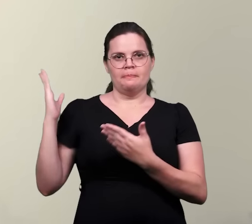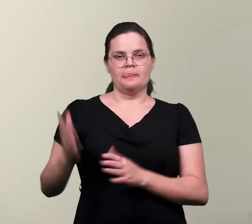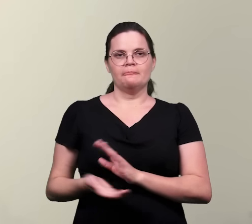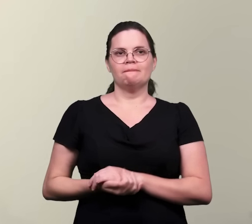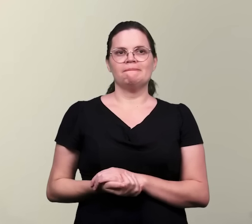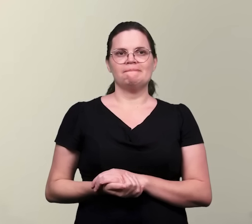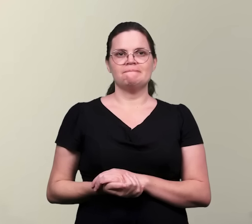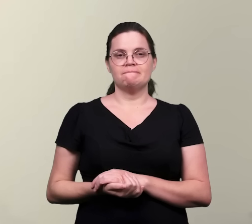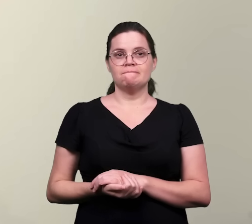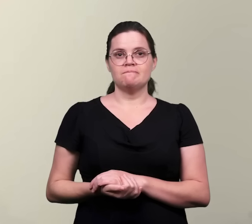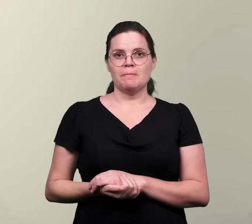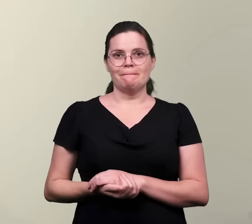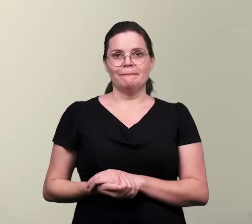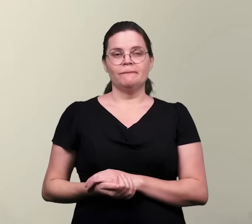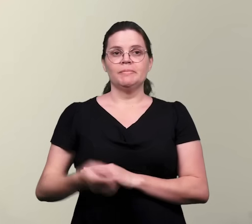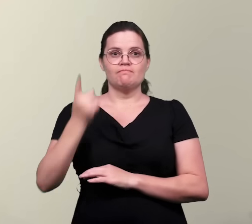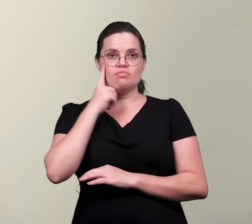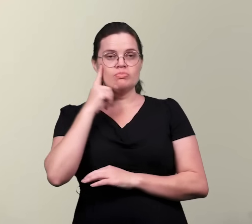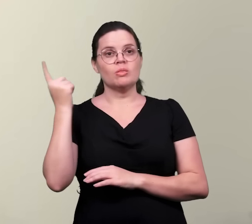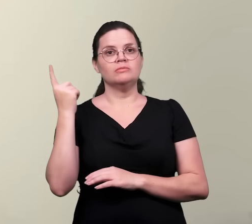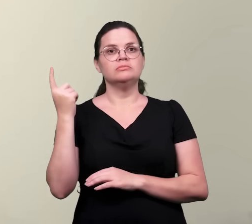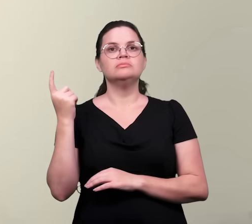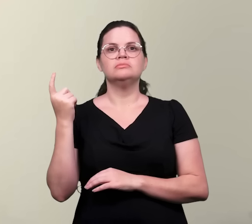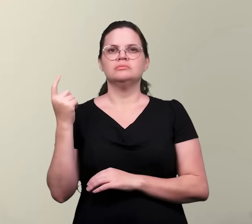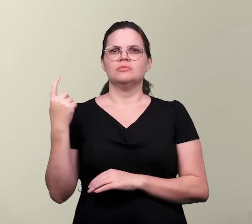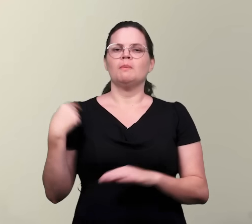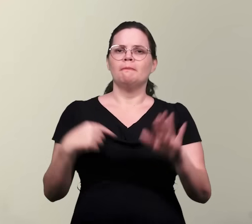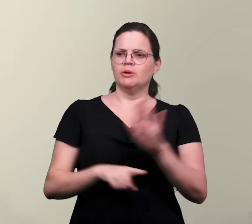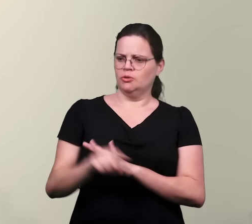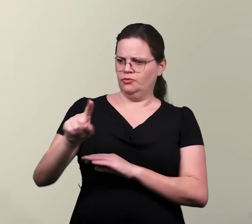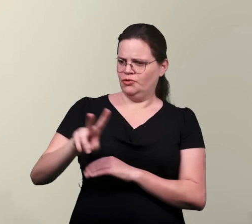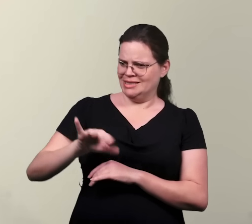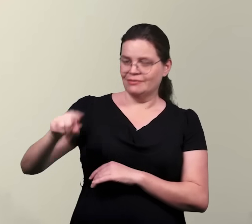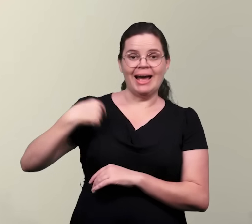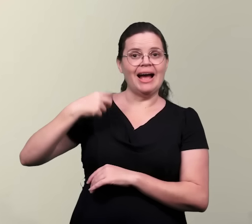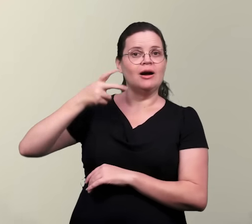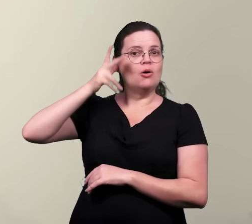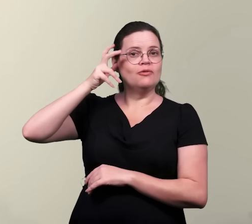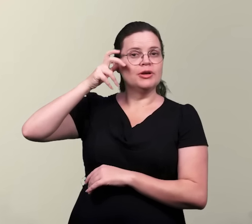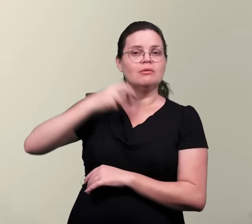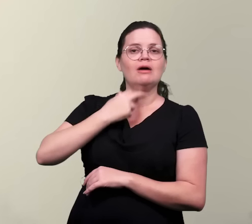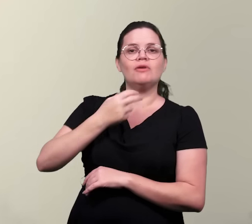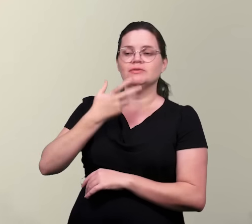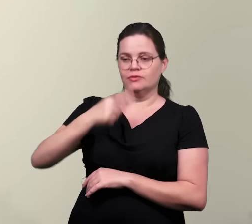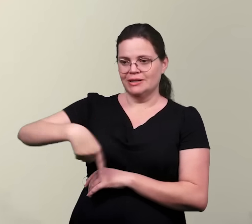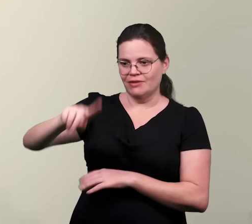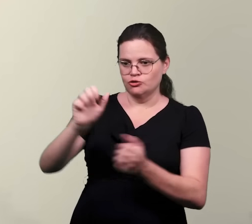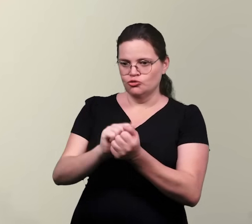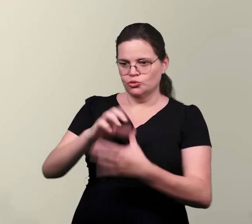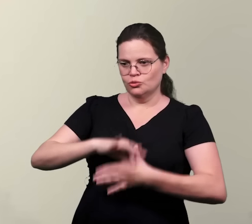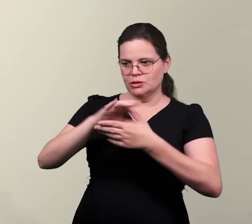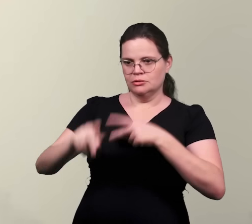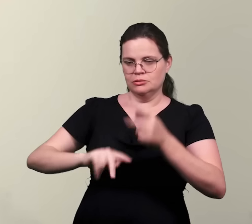aí o texto. Isso aí. E ouviu a voz, e irás tu com os anciãos de Israel ao rei do Egito, e diz-lhes: